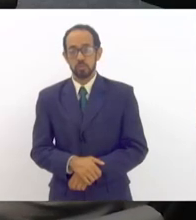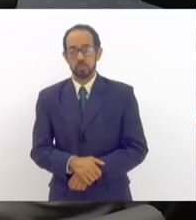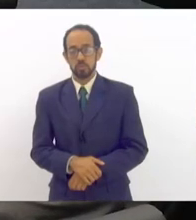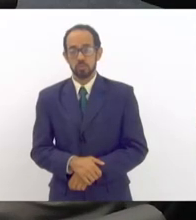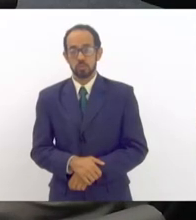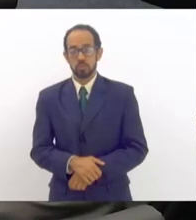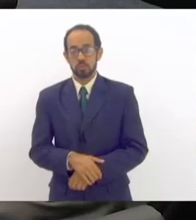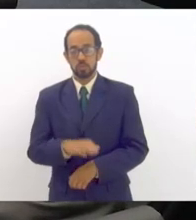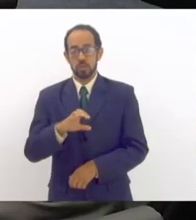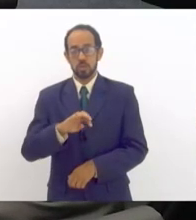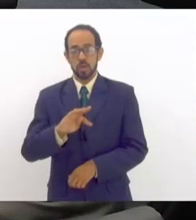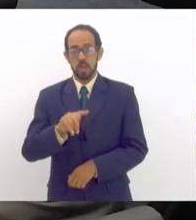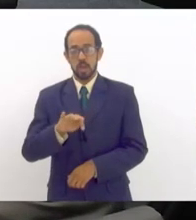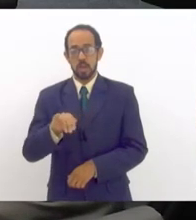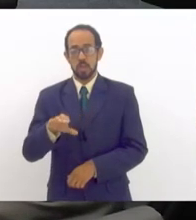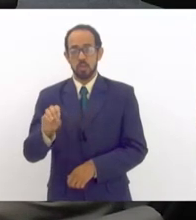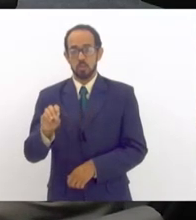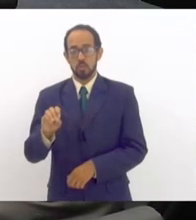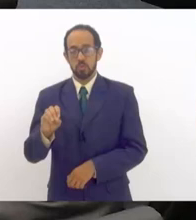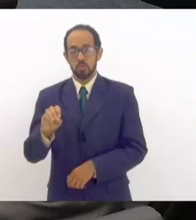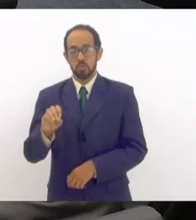Carlinho do BNH